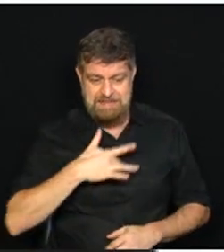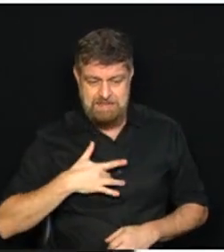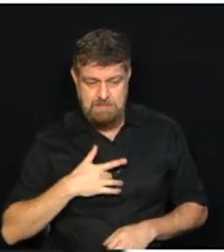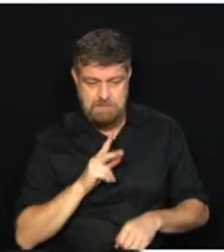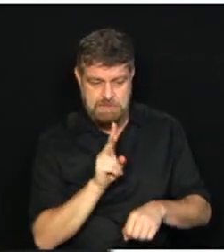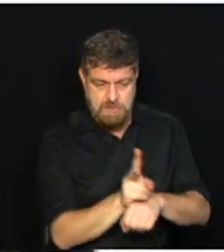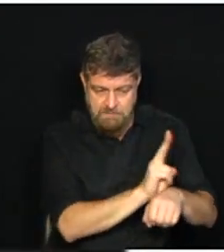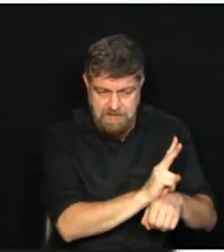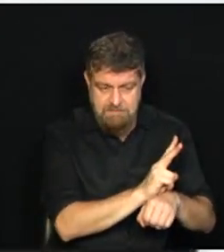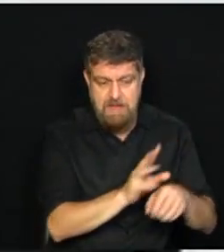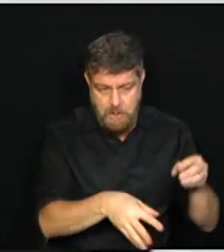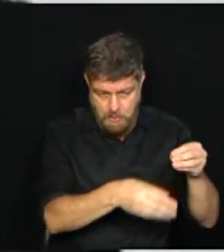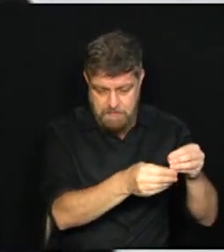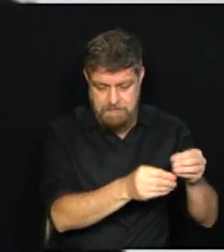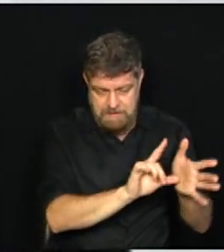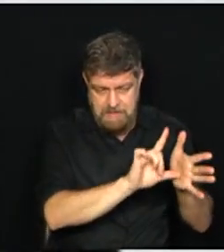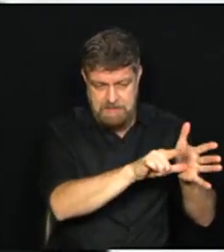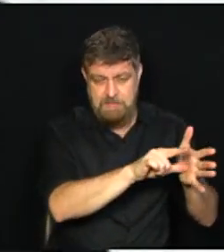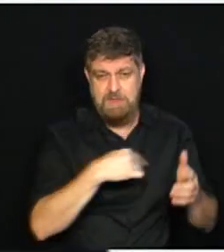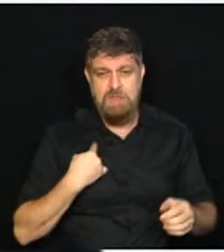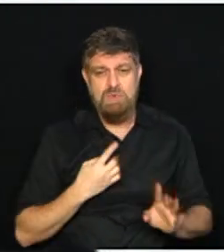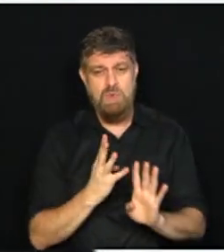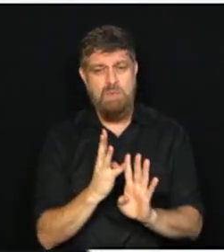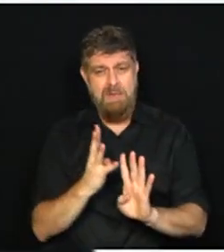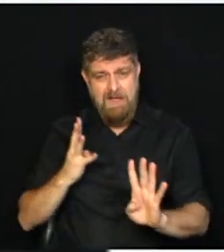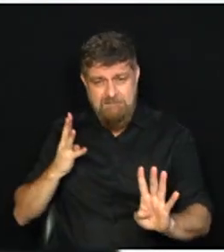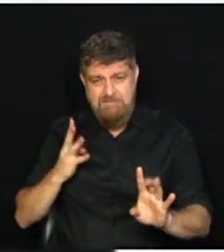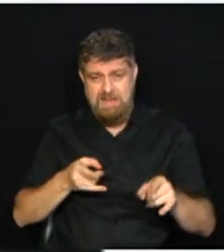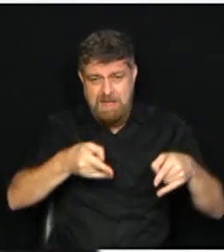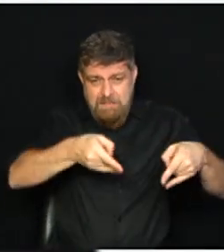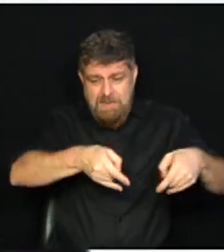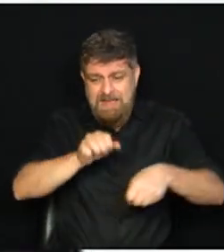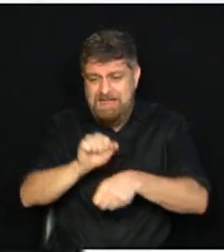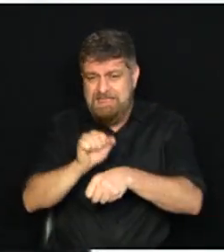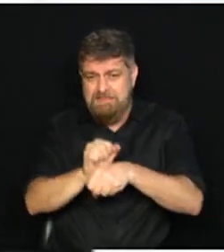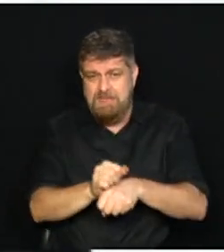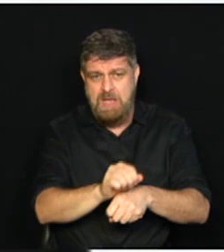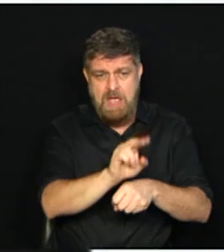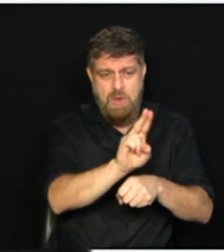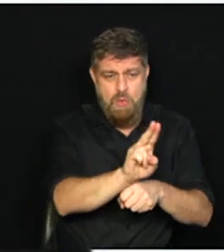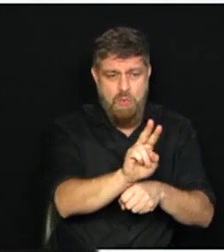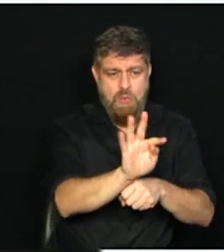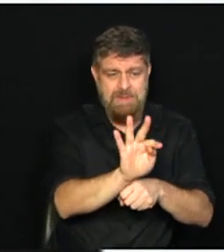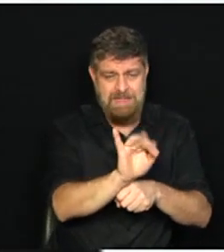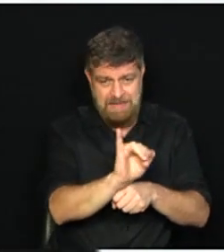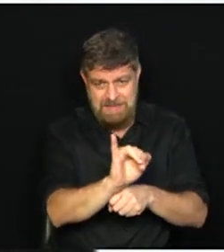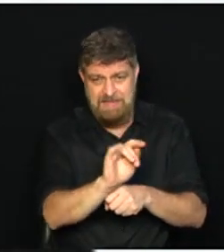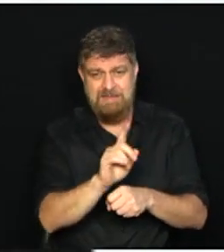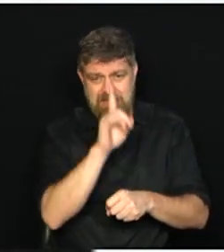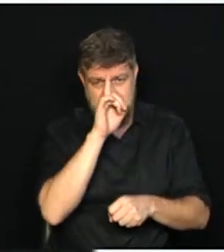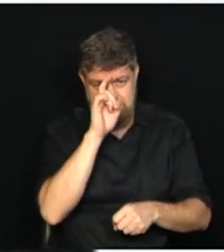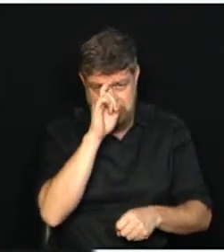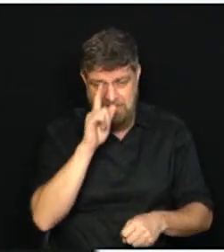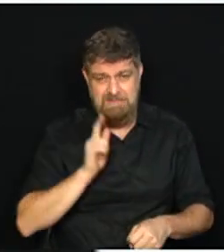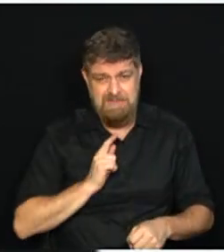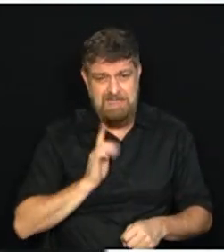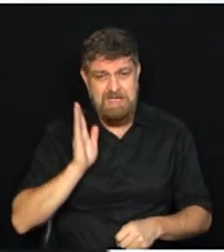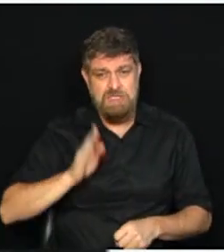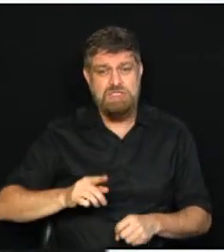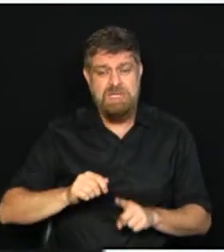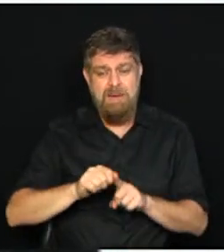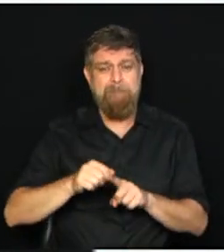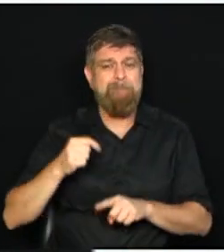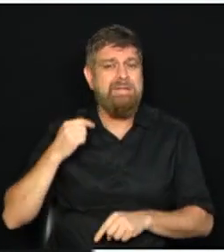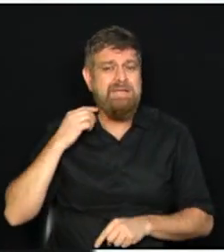nós estamos com uma fila ainda para internação em UTI, não é muito grande, essa fila já foi muito maior no mês de março,